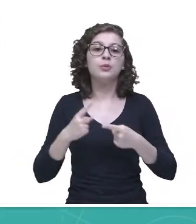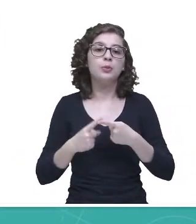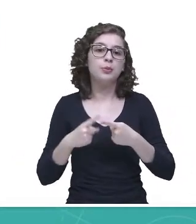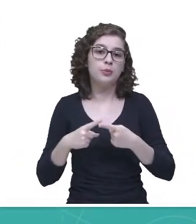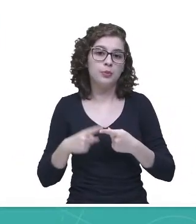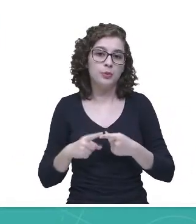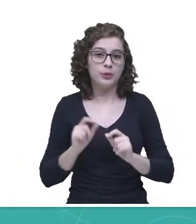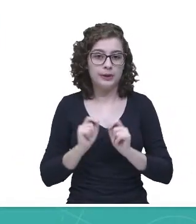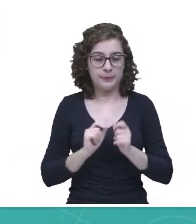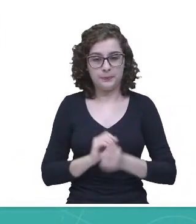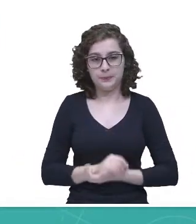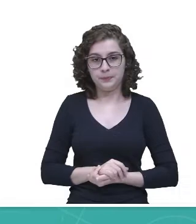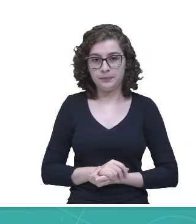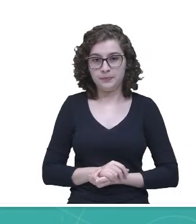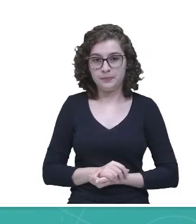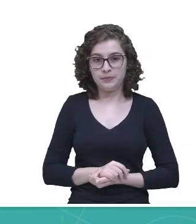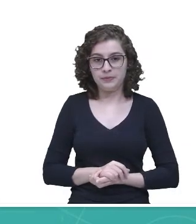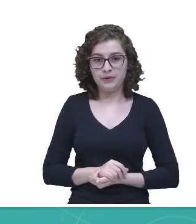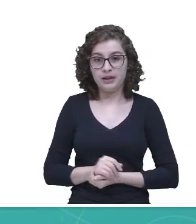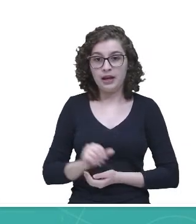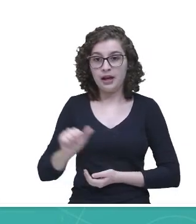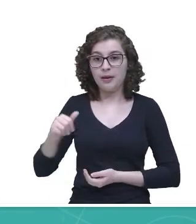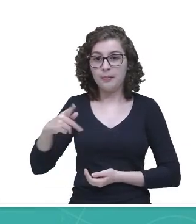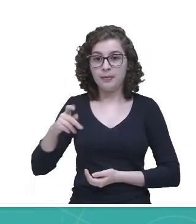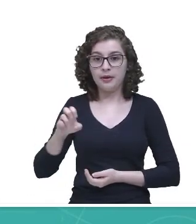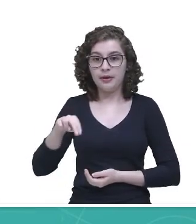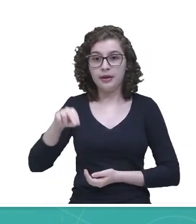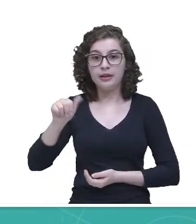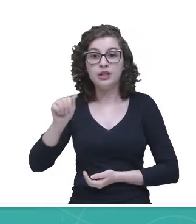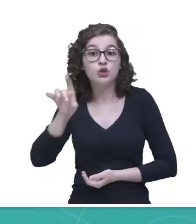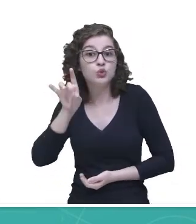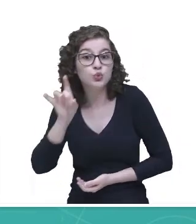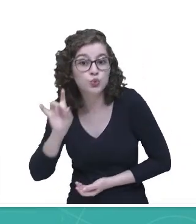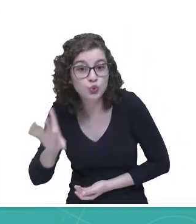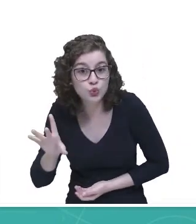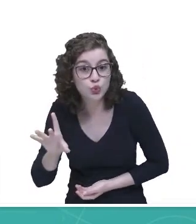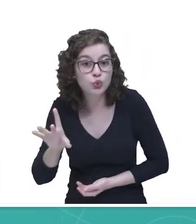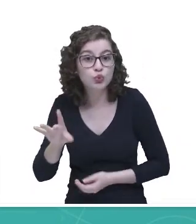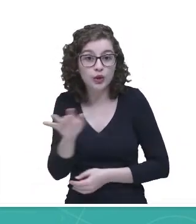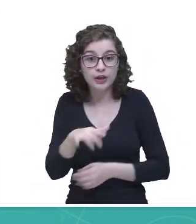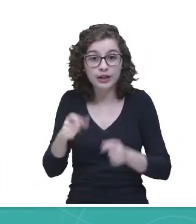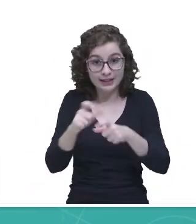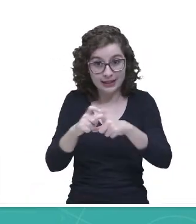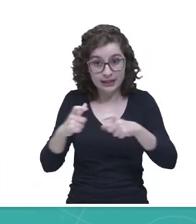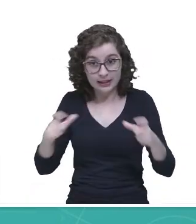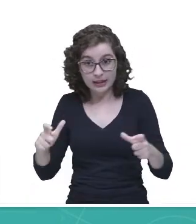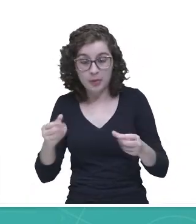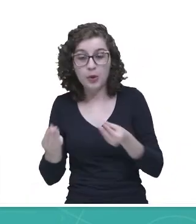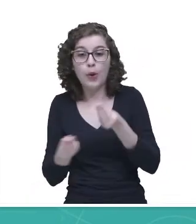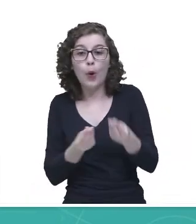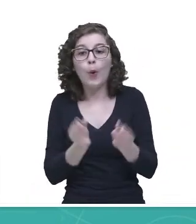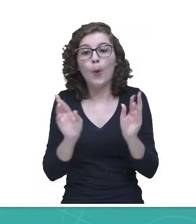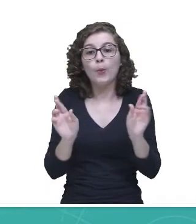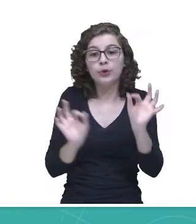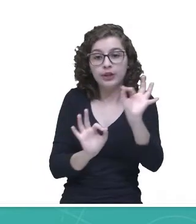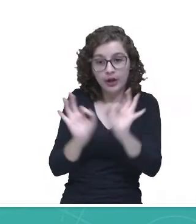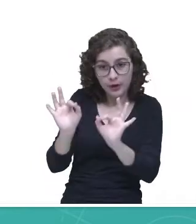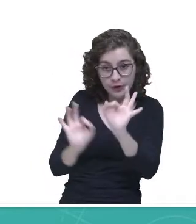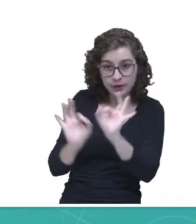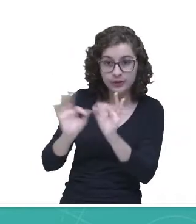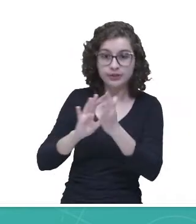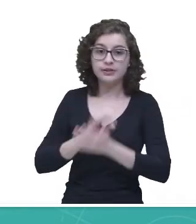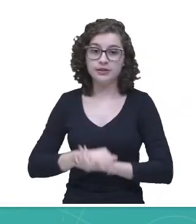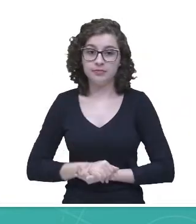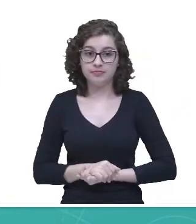tem um ponto, né? Apenas em termos aqui de tamanho e complexidade. Então, a gente não tem